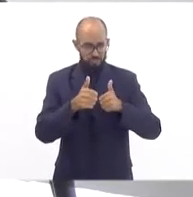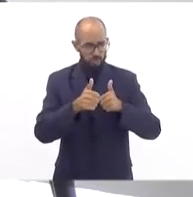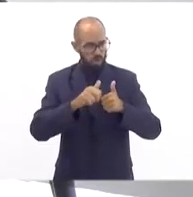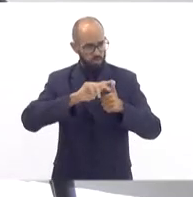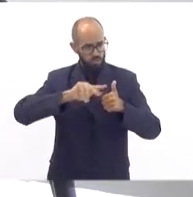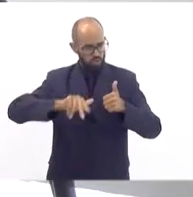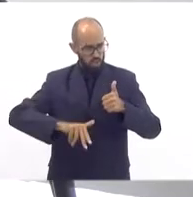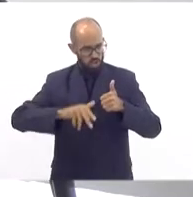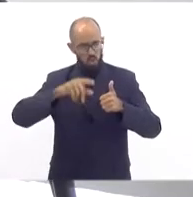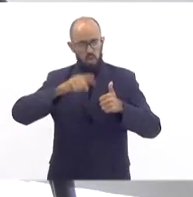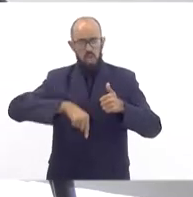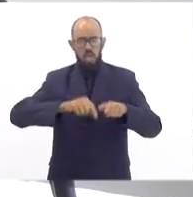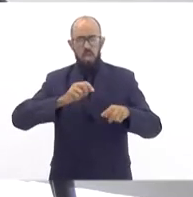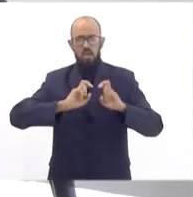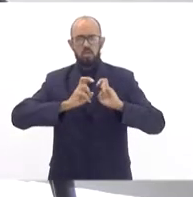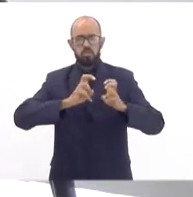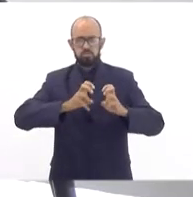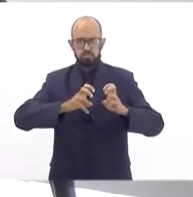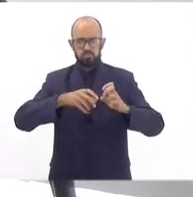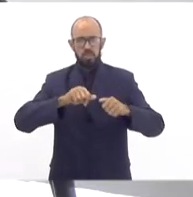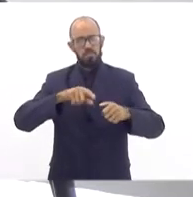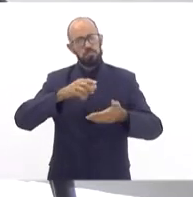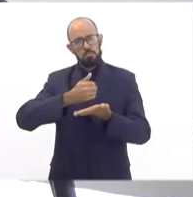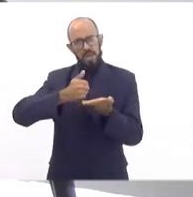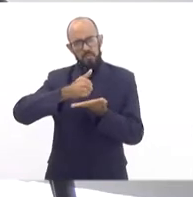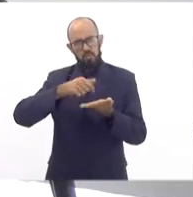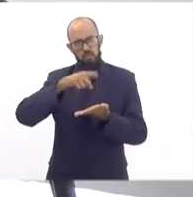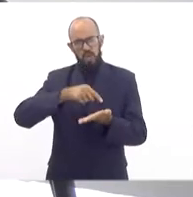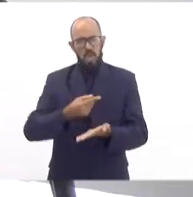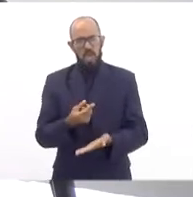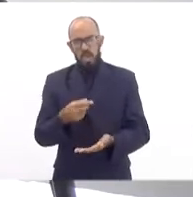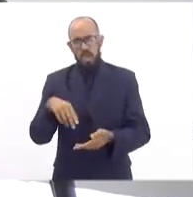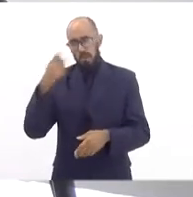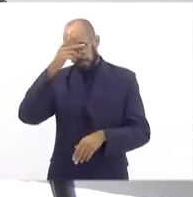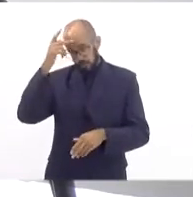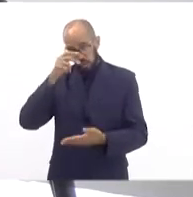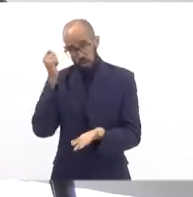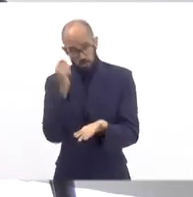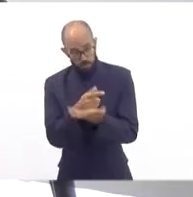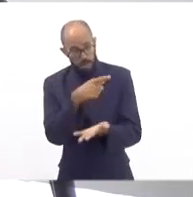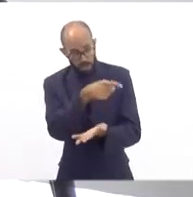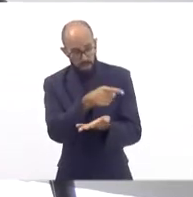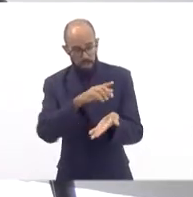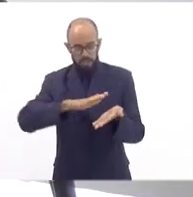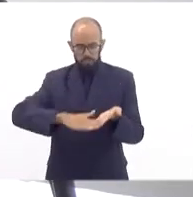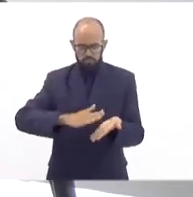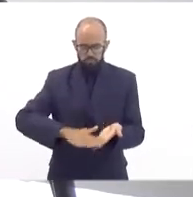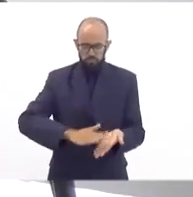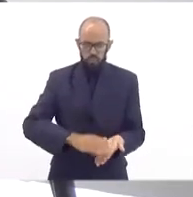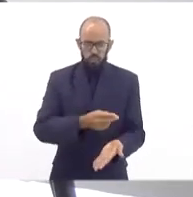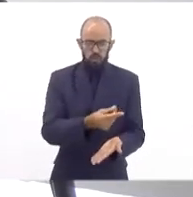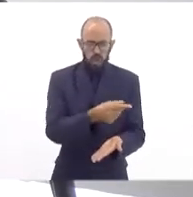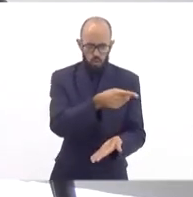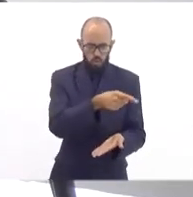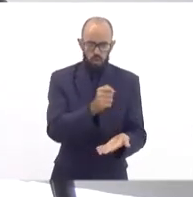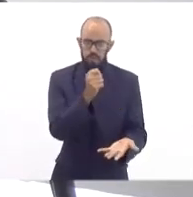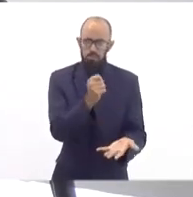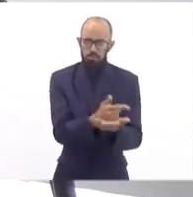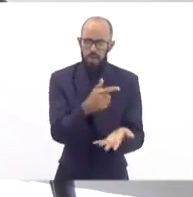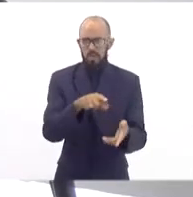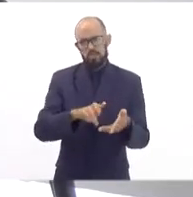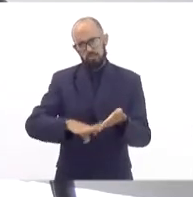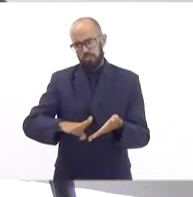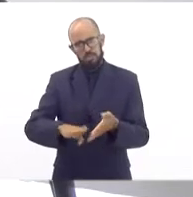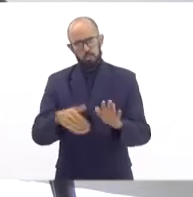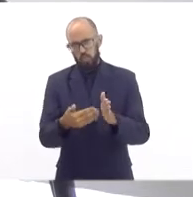basicamente pela tarifa, né? Basicamente pela tarifa. É a tarifa, ou seja, é quem paga, né, que custeia o sistema. Existe algum